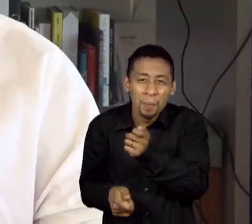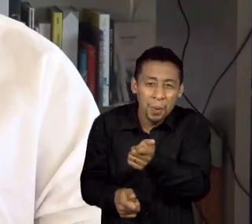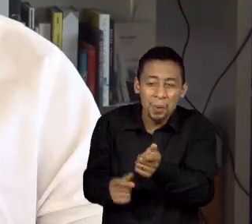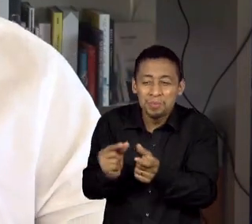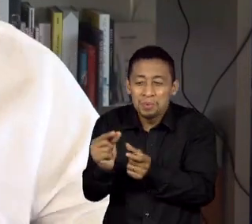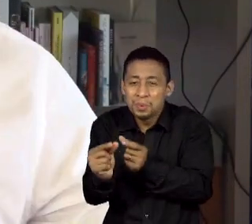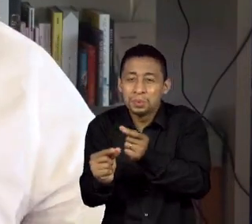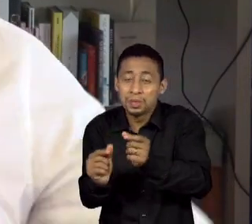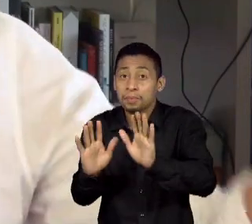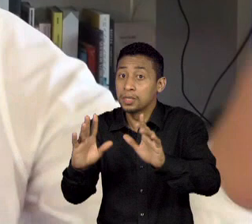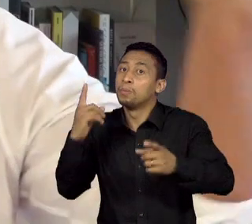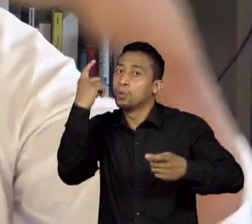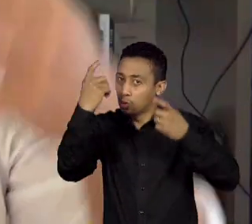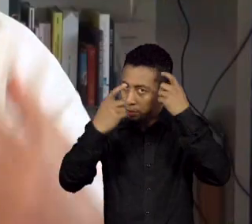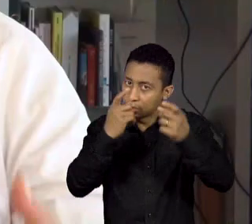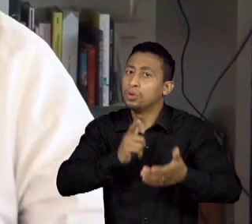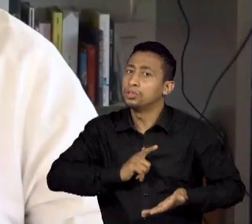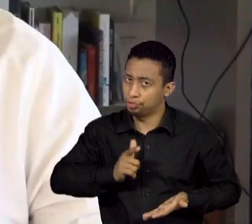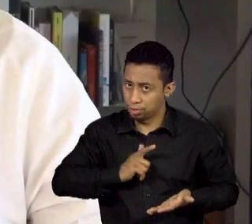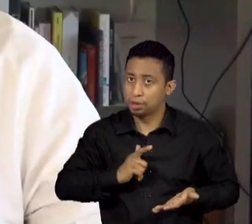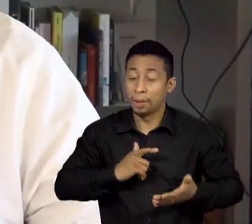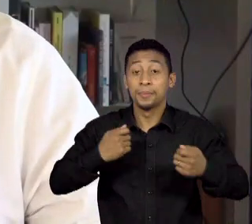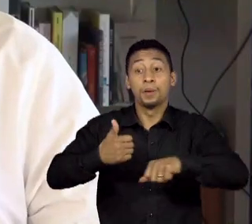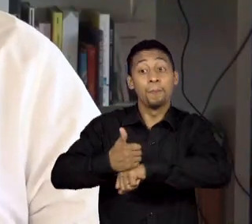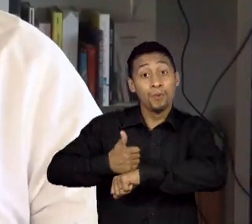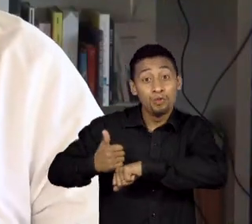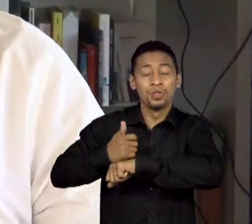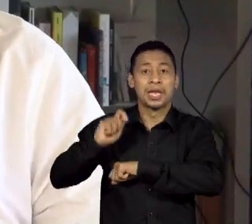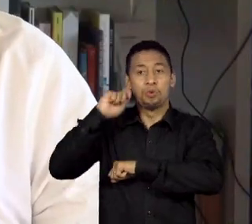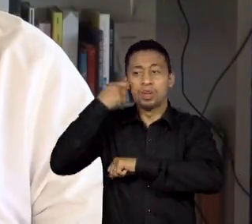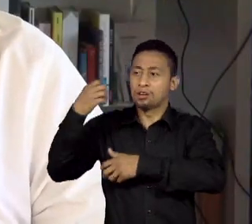acho que a preocupação de incluir profissionais negros,